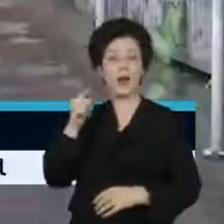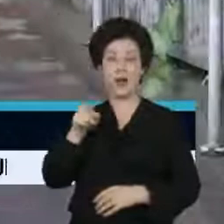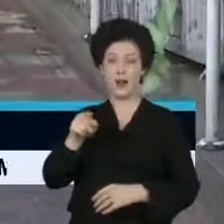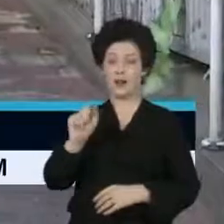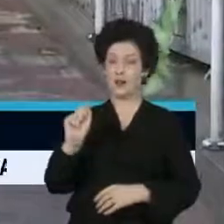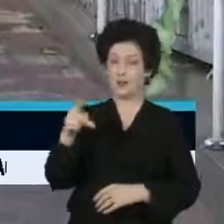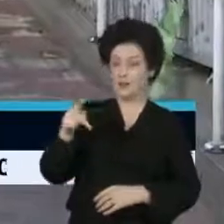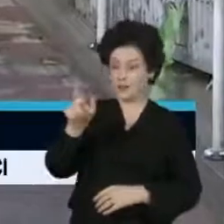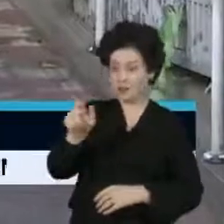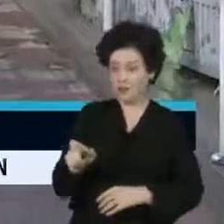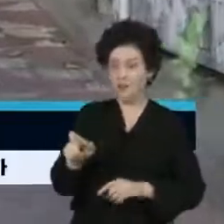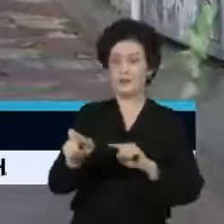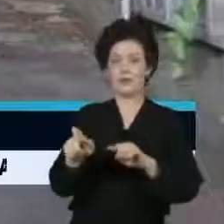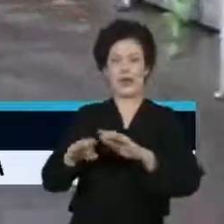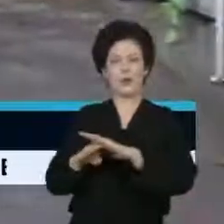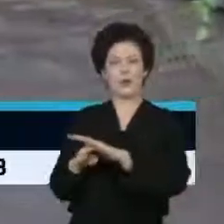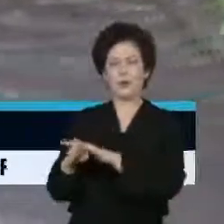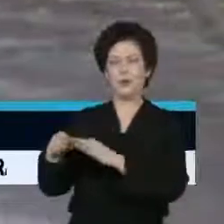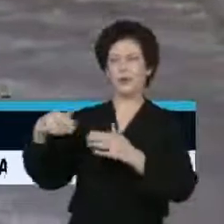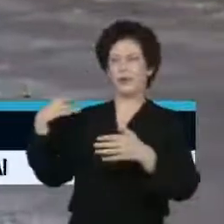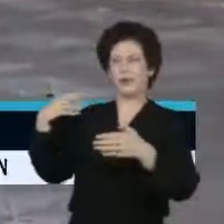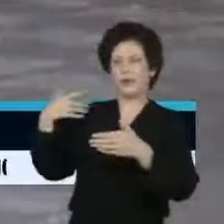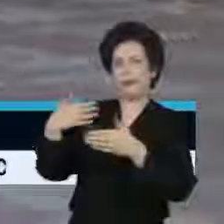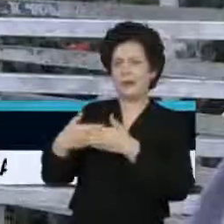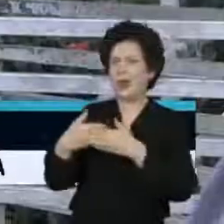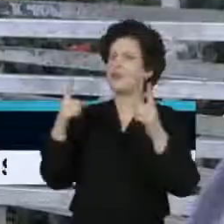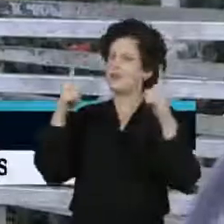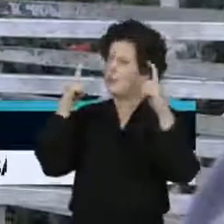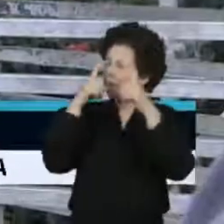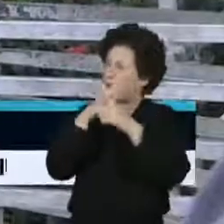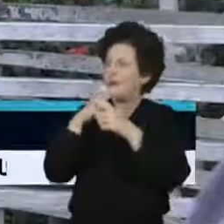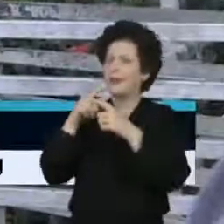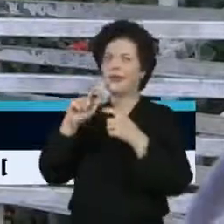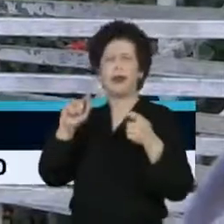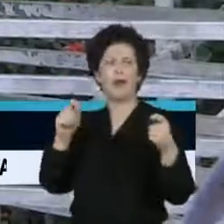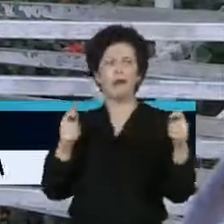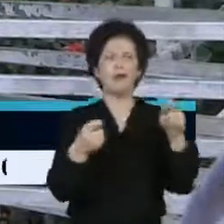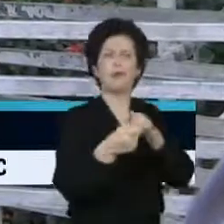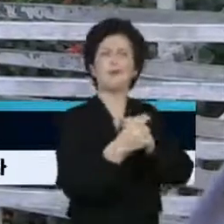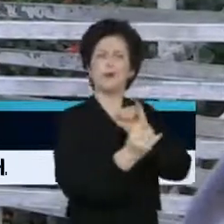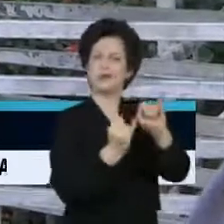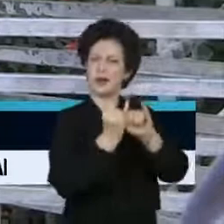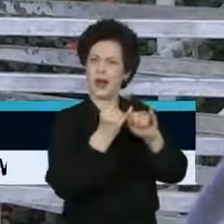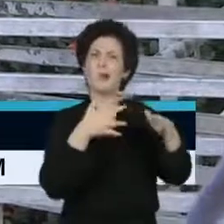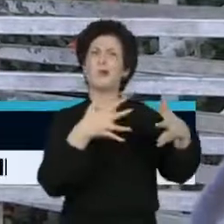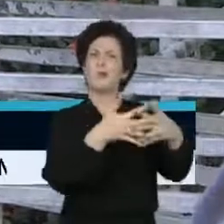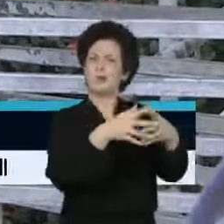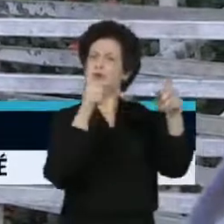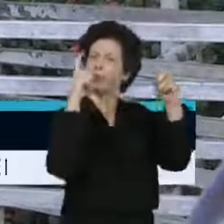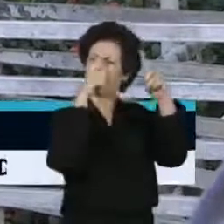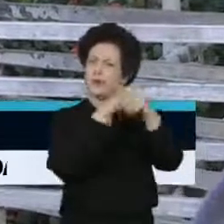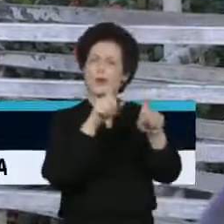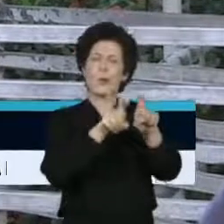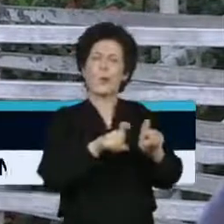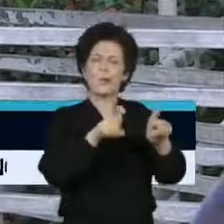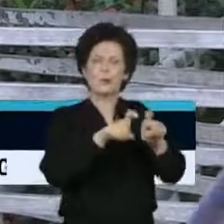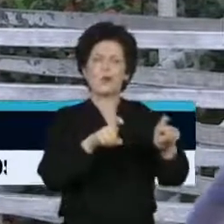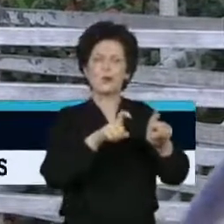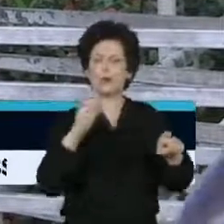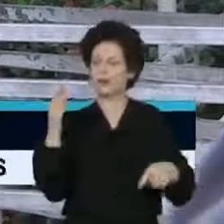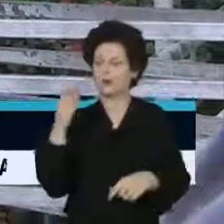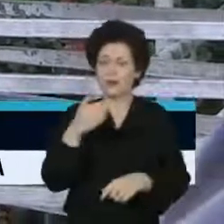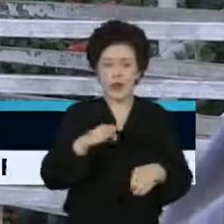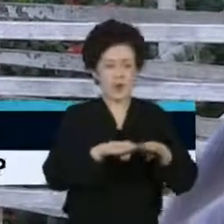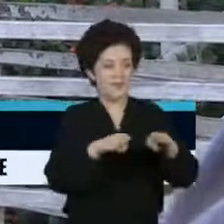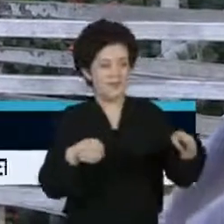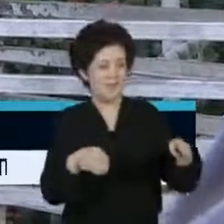é uma prova de que mudar hábitos seculares não vai ser tão fácil. A informática é muito complicada e você vindo direto na